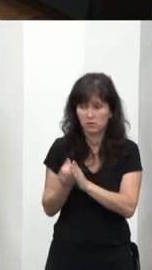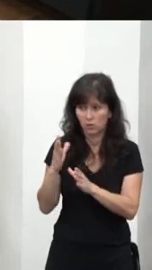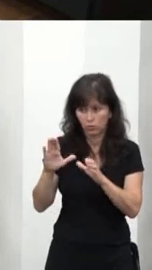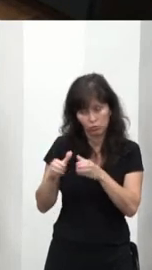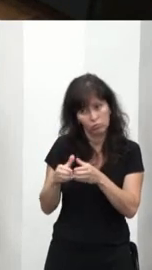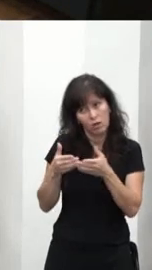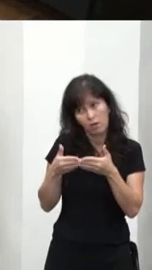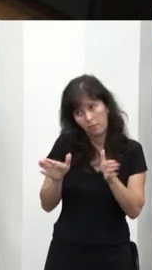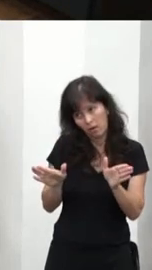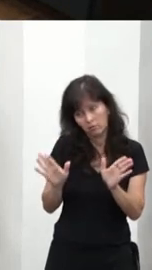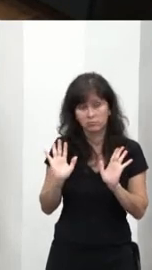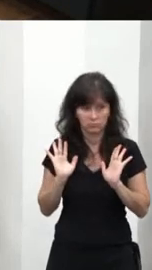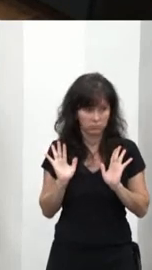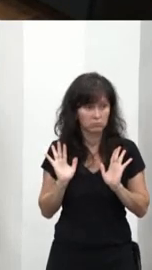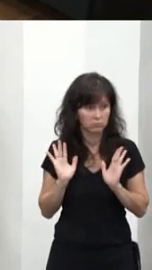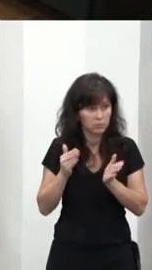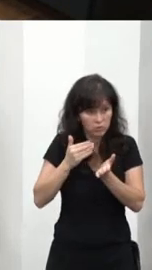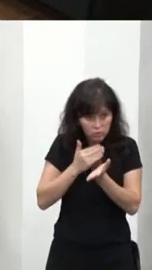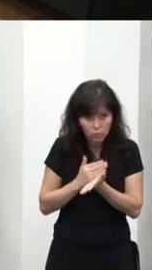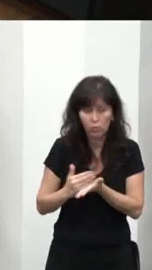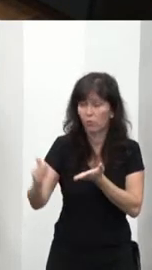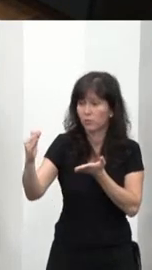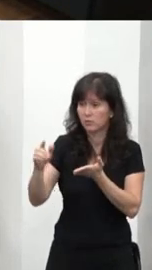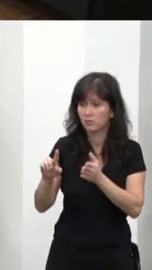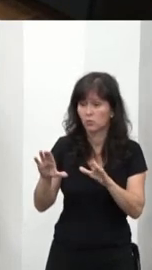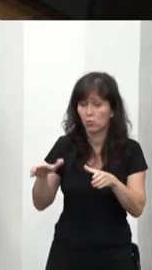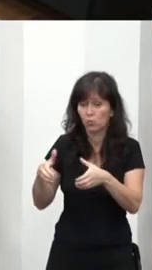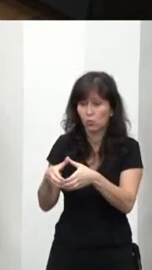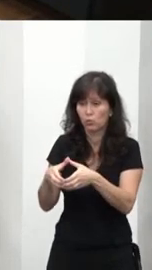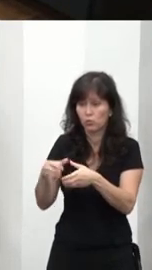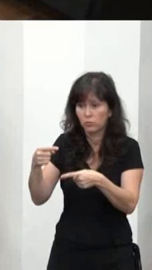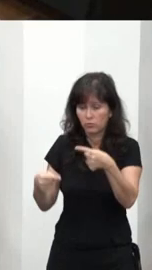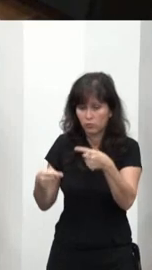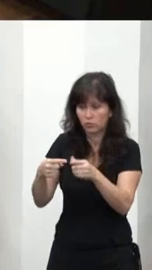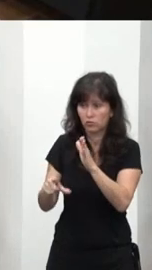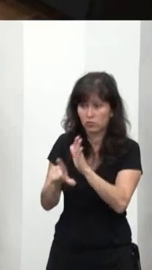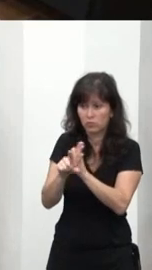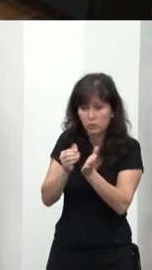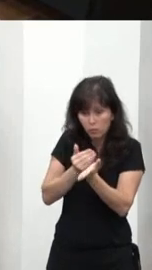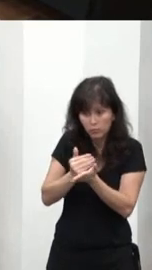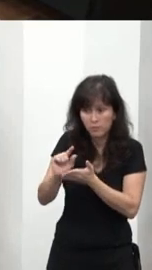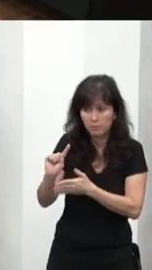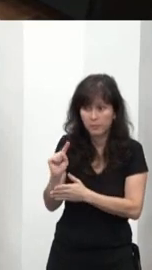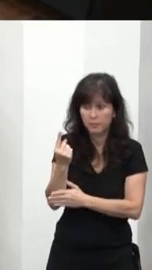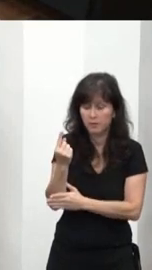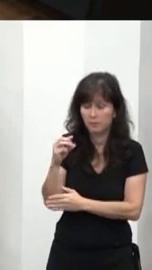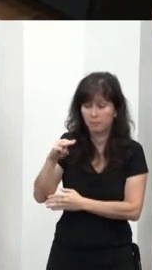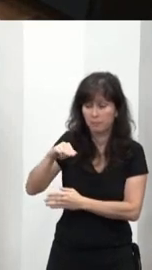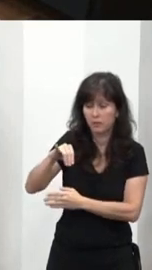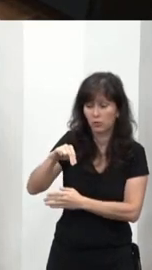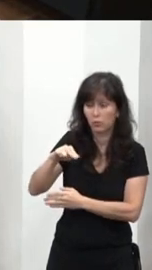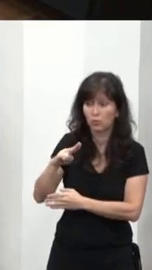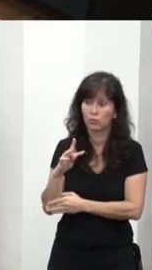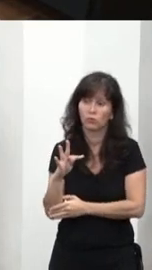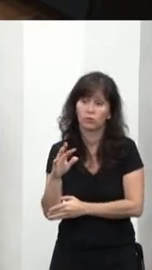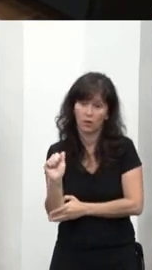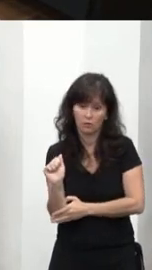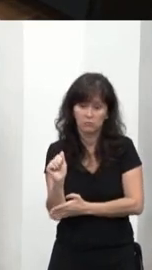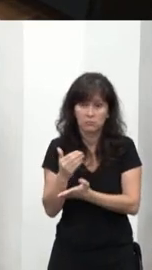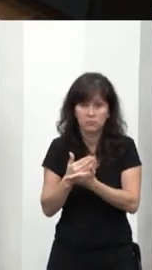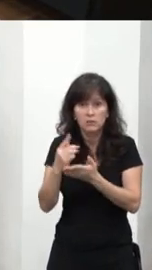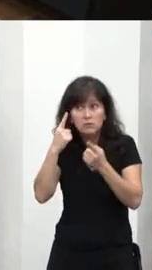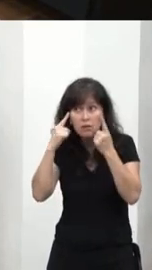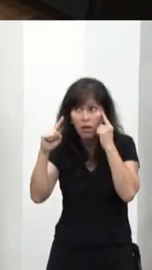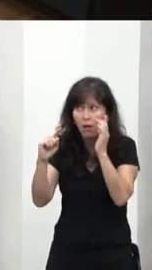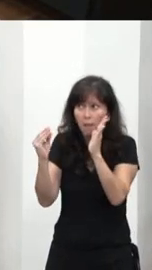né Para a gente começar com o primeiro primeiro uma primeira minuta né começar com alguma ideia né E aí o Tiago também já